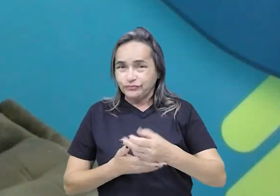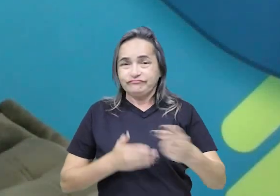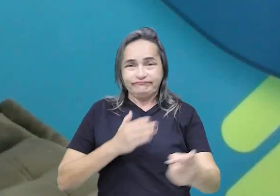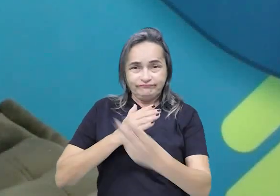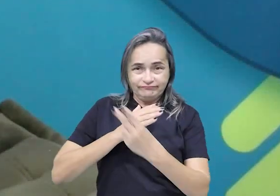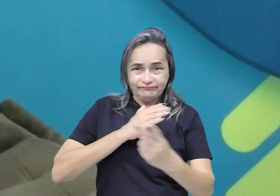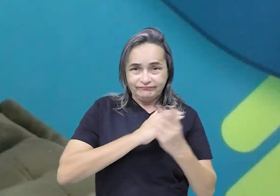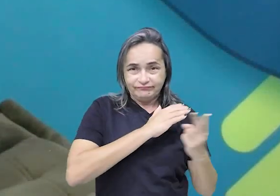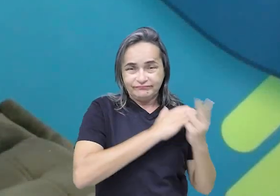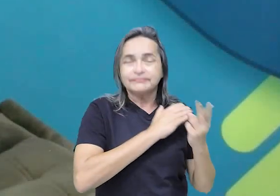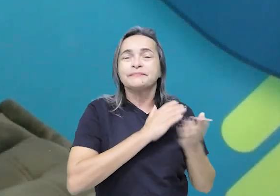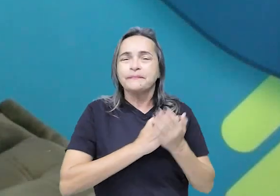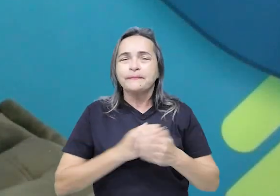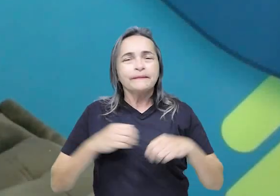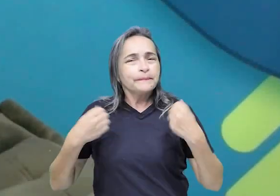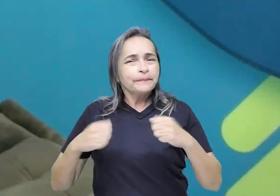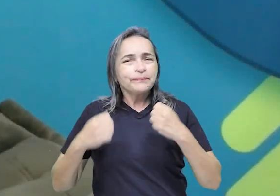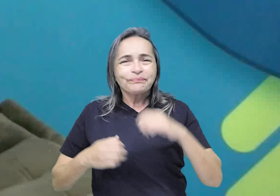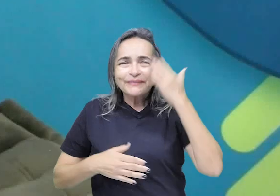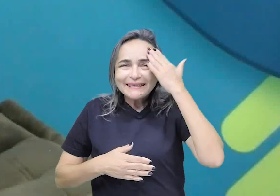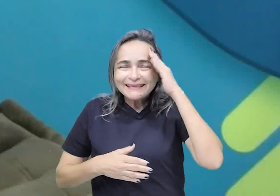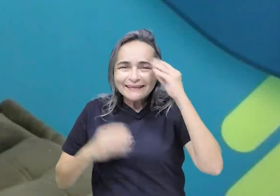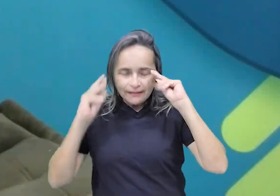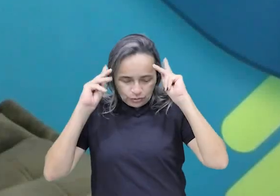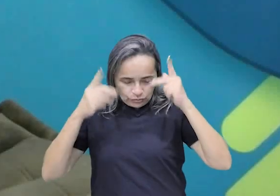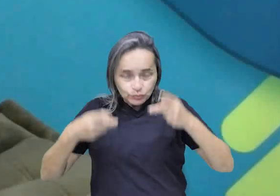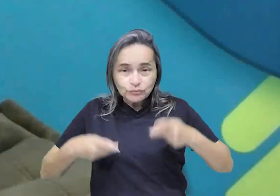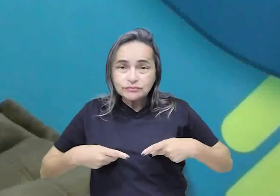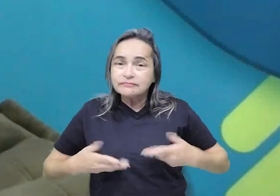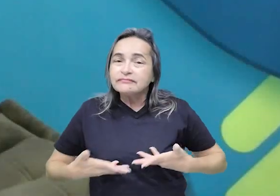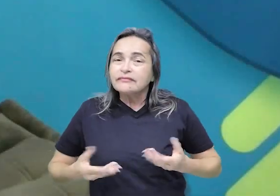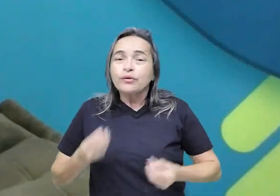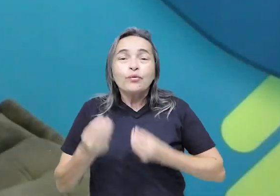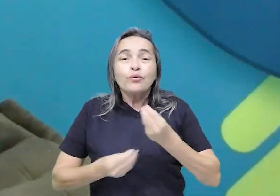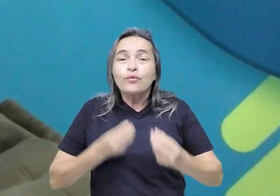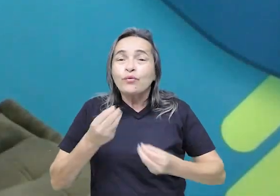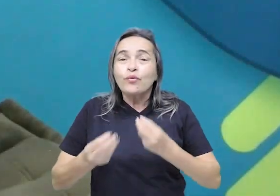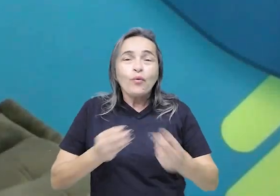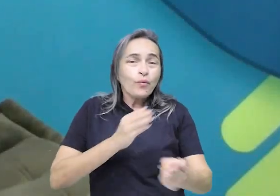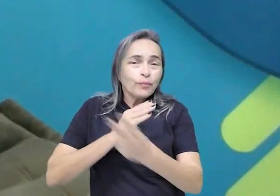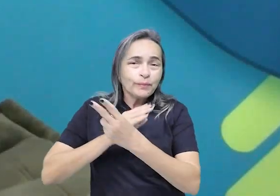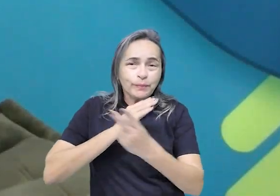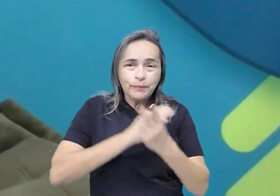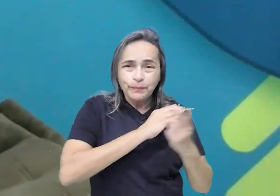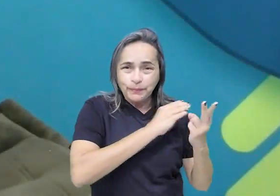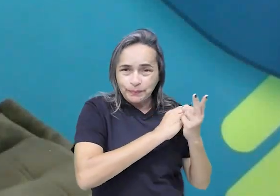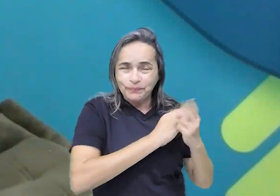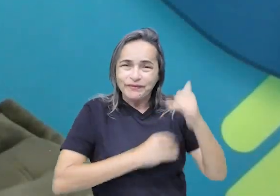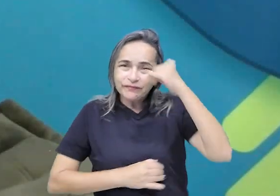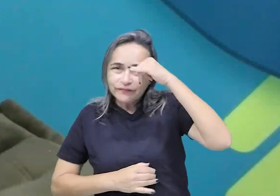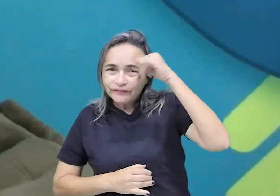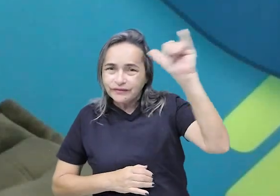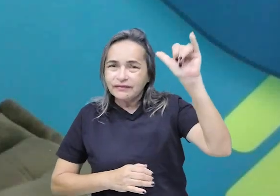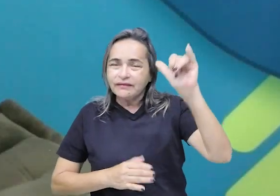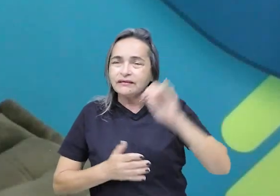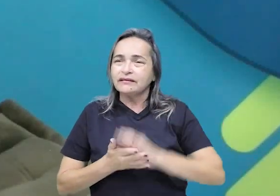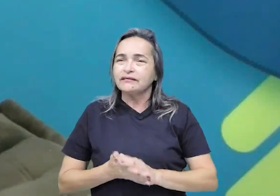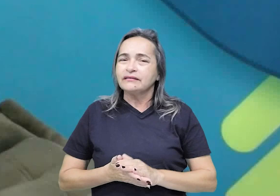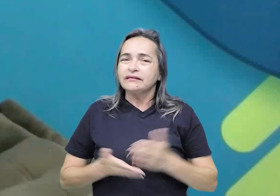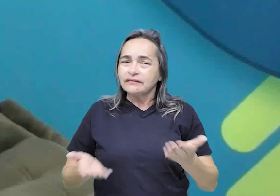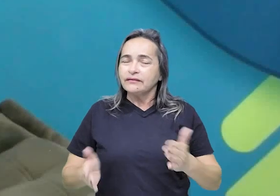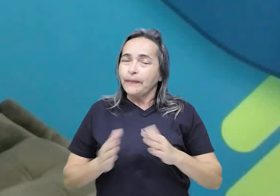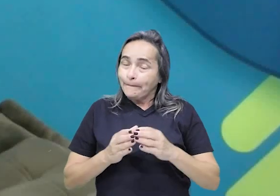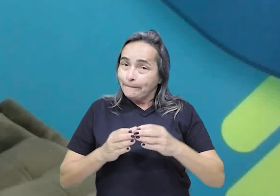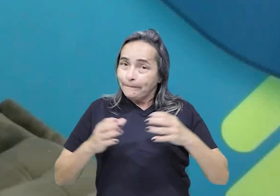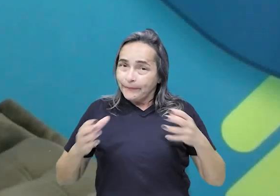precisa entender sobre a gente para poder saber como se tratar, como cuidar, como prevenir. Eu acho que a maior prevenção que a